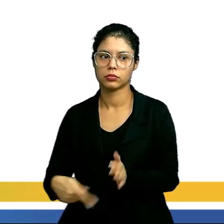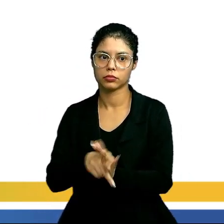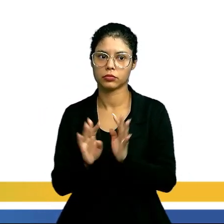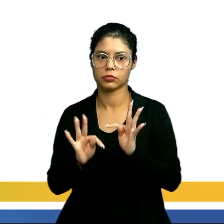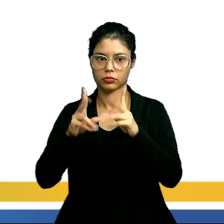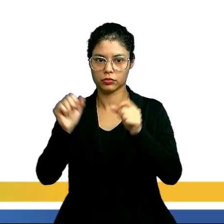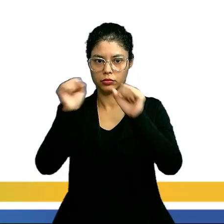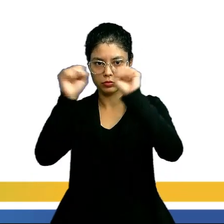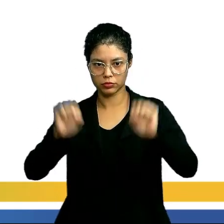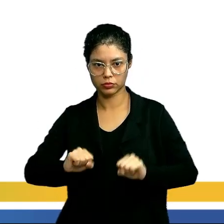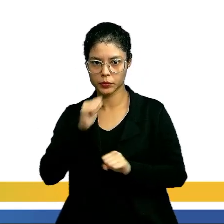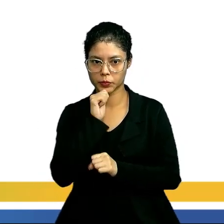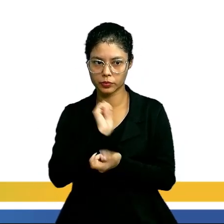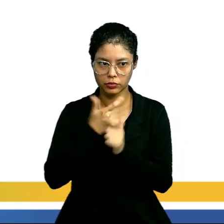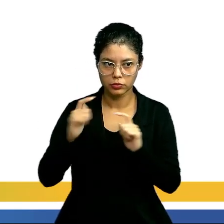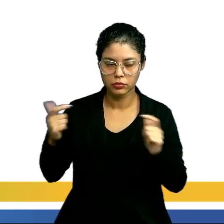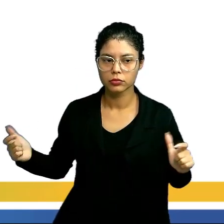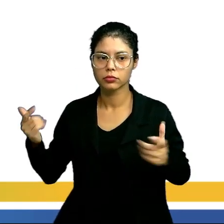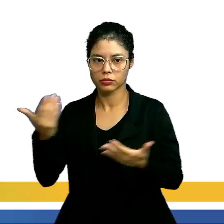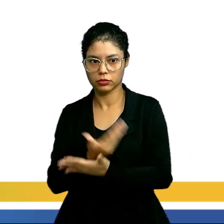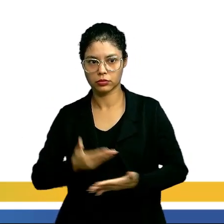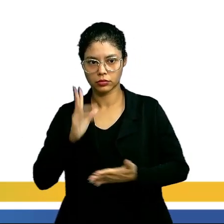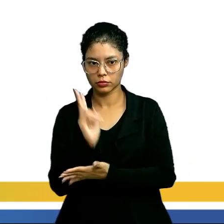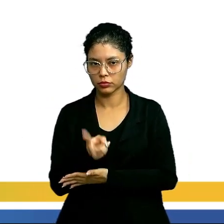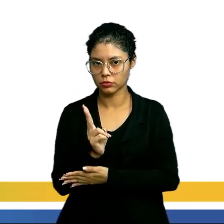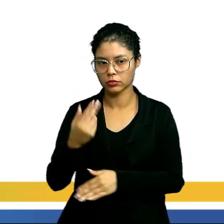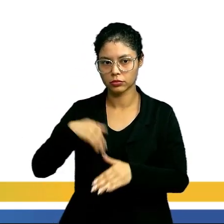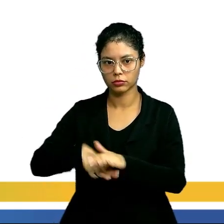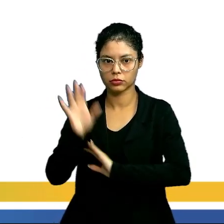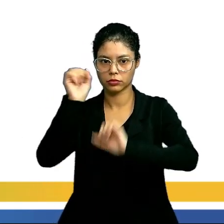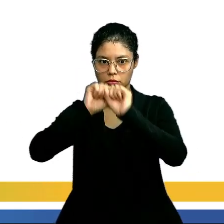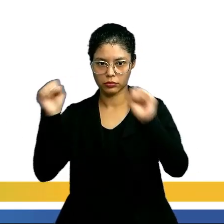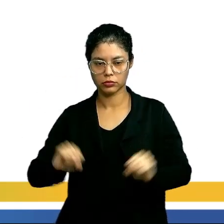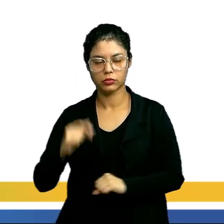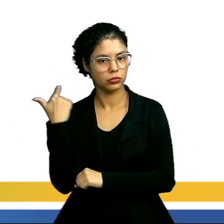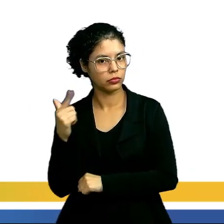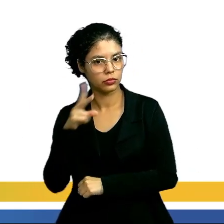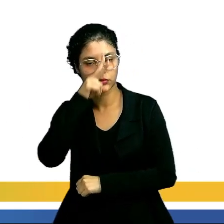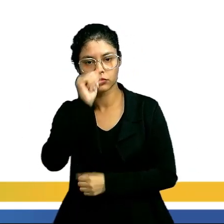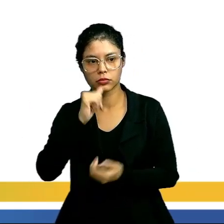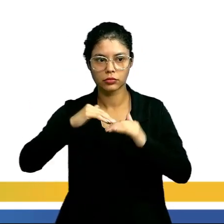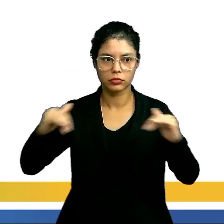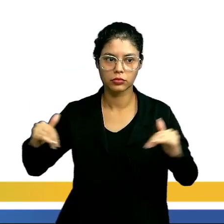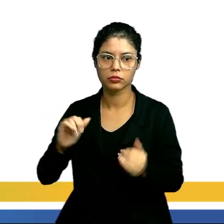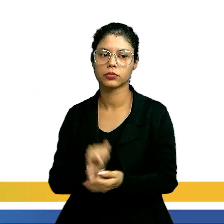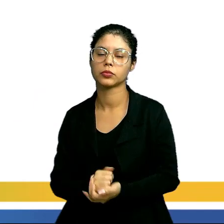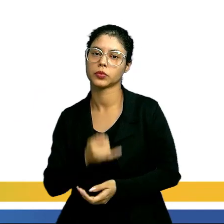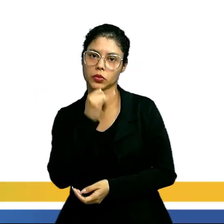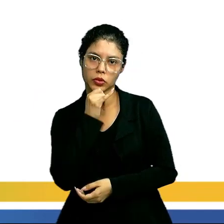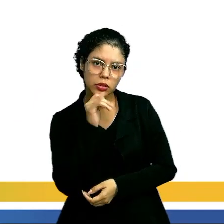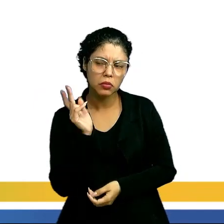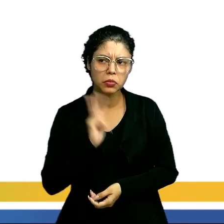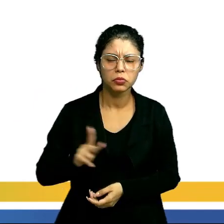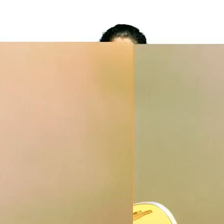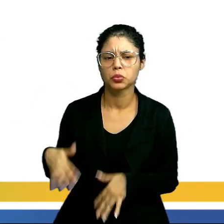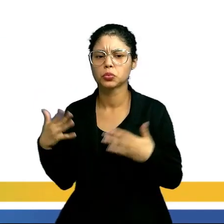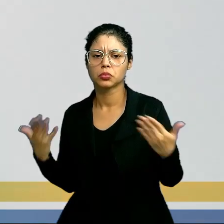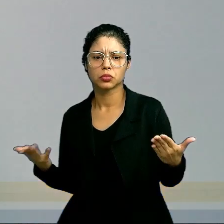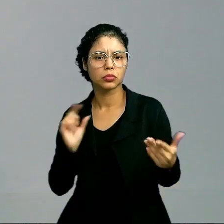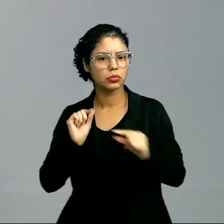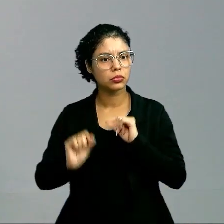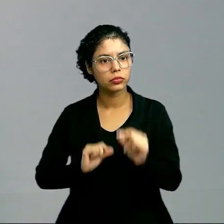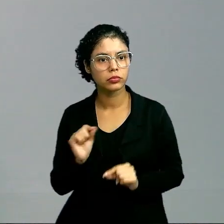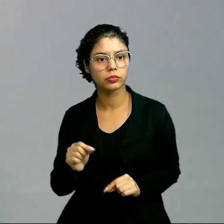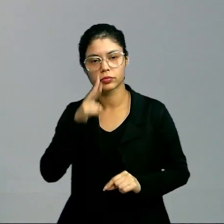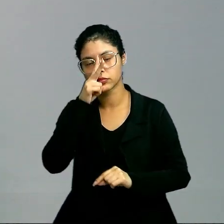de um sistema é uma grandeza que se conserva sempre que, sobre o sistema, não atuar forças dissipativas. Ah, professor, o que é força